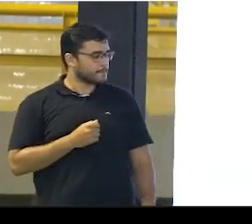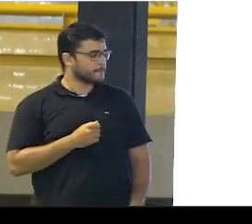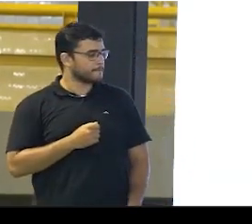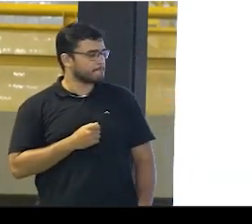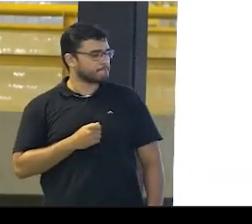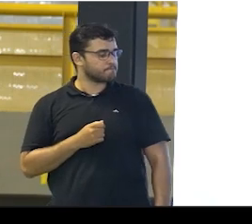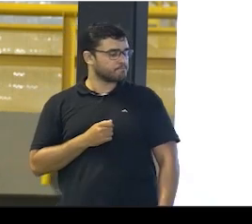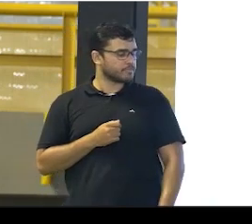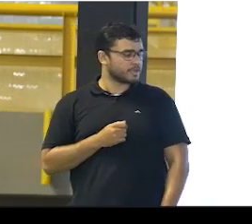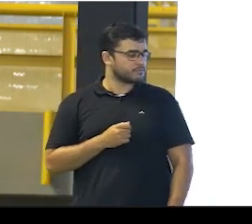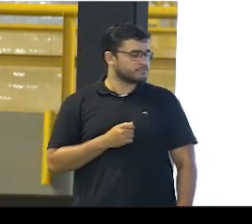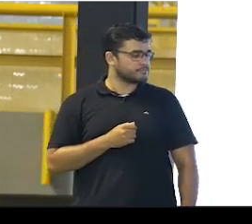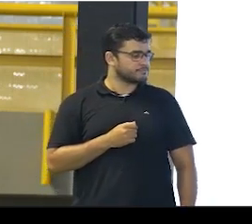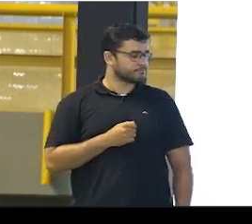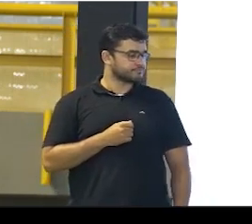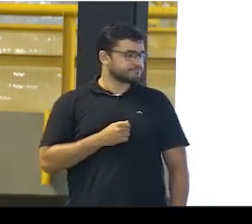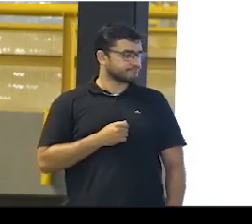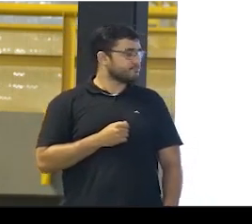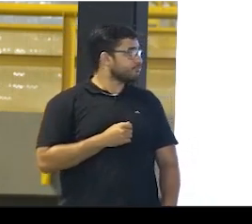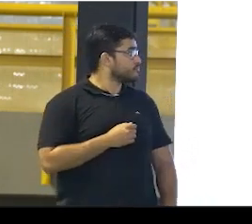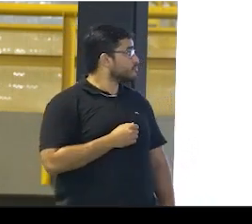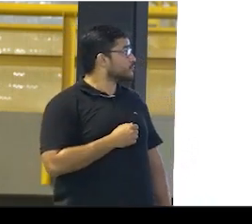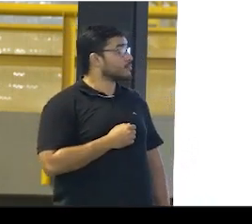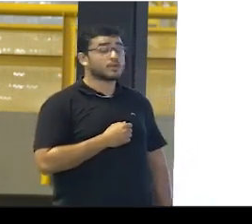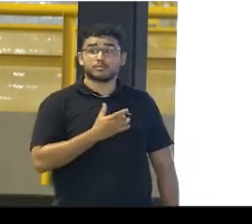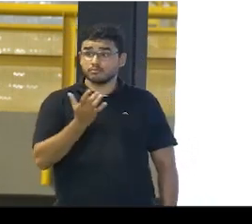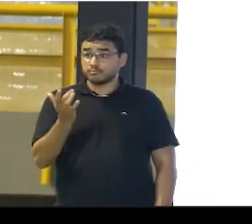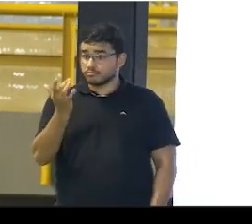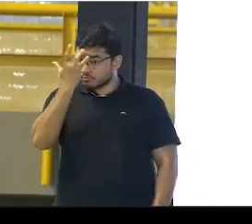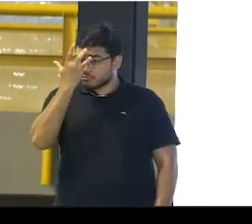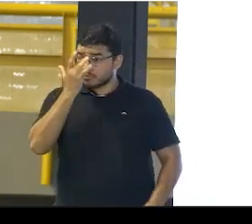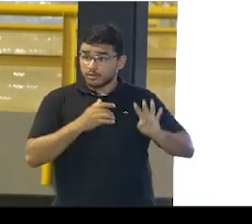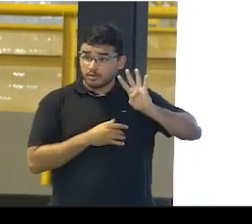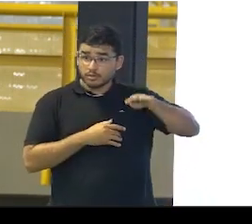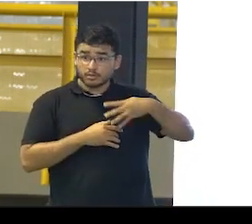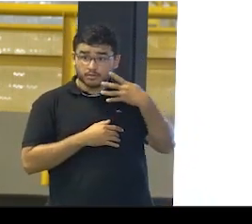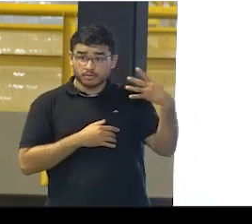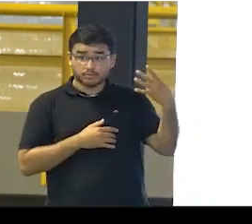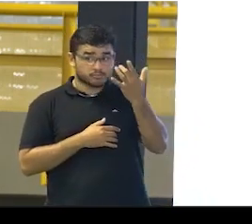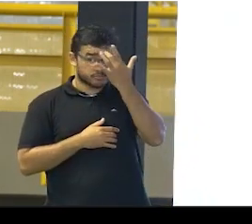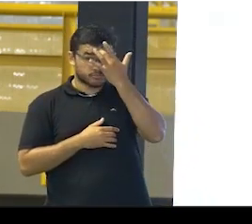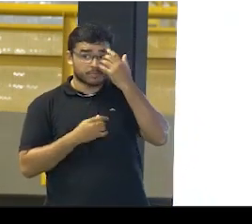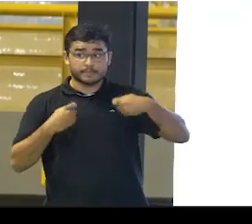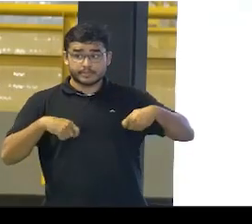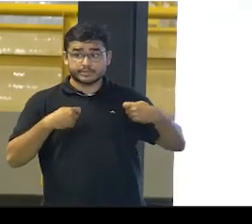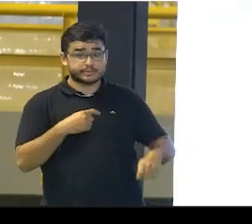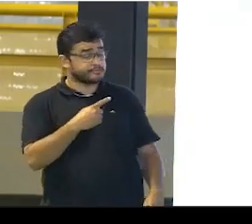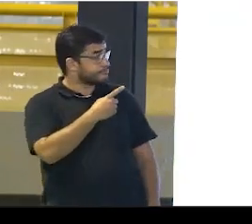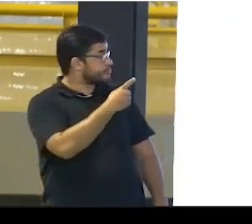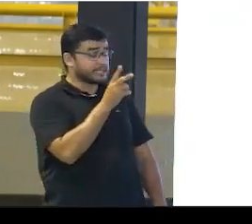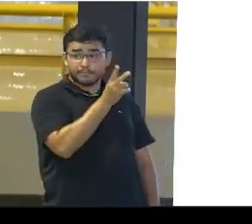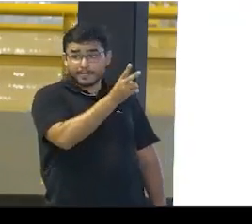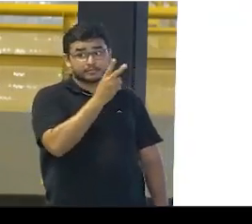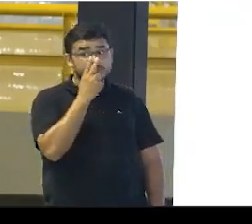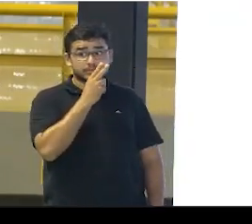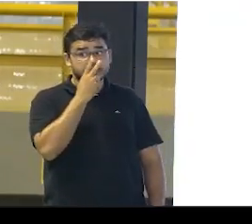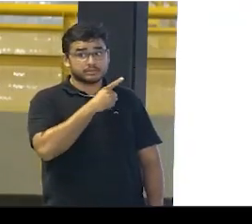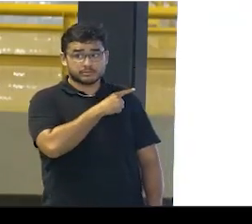medem 5. E cuja medida do seu perímetro é igual